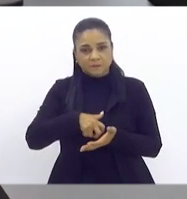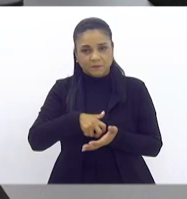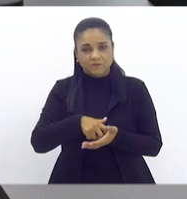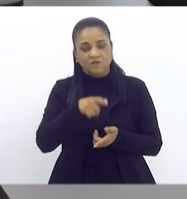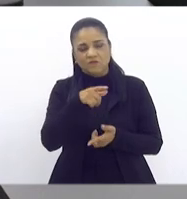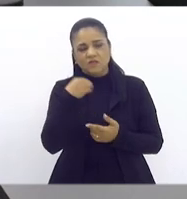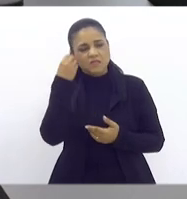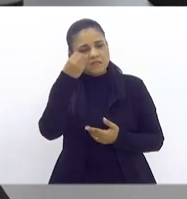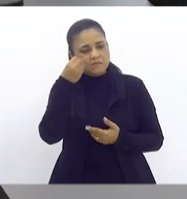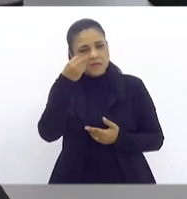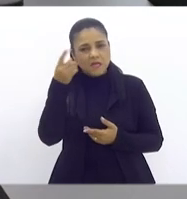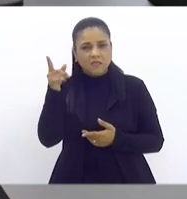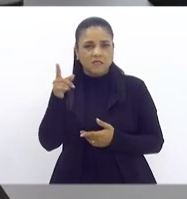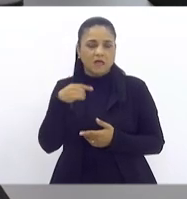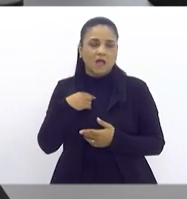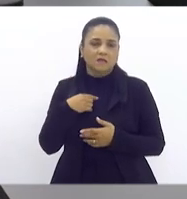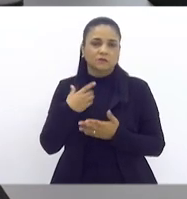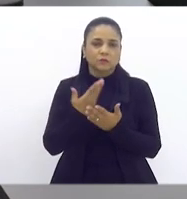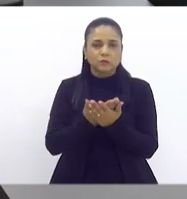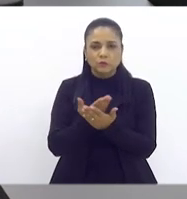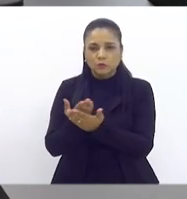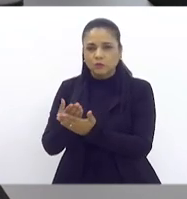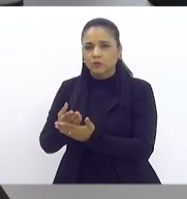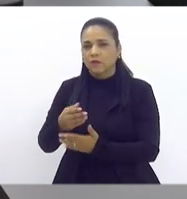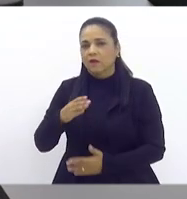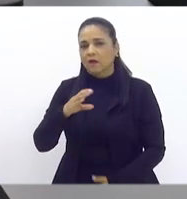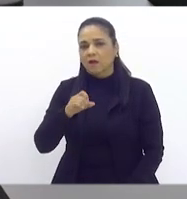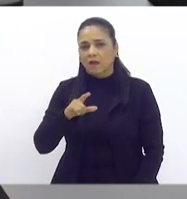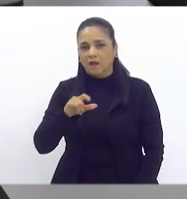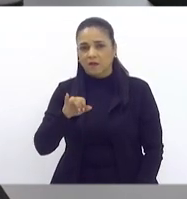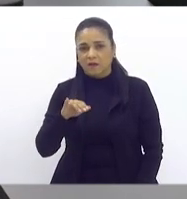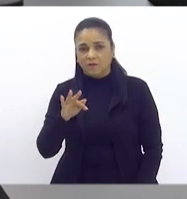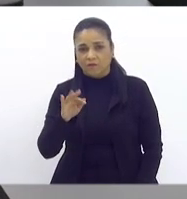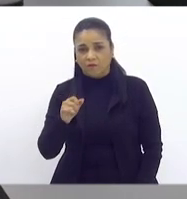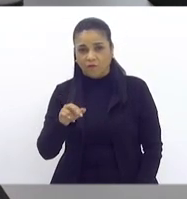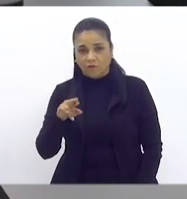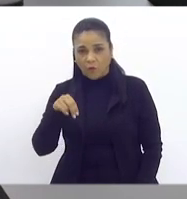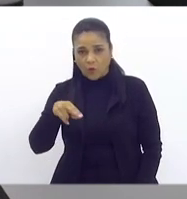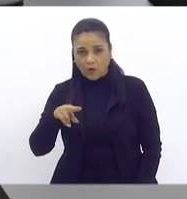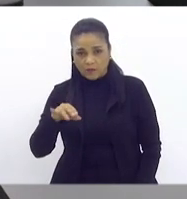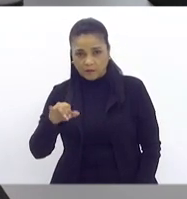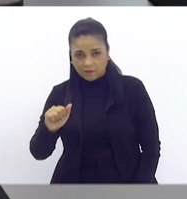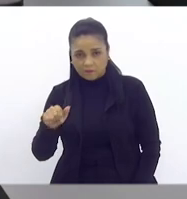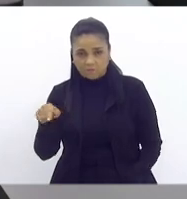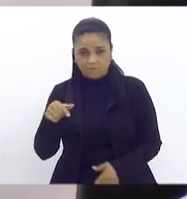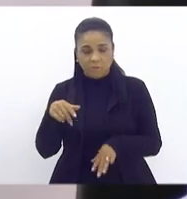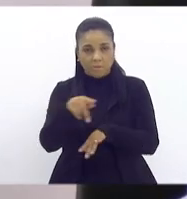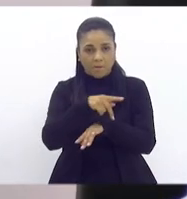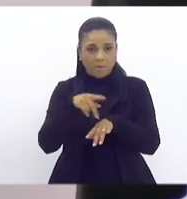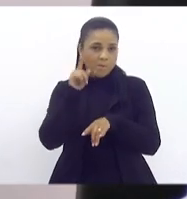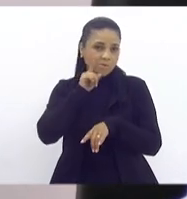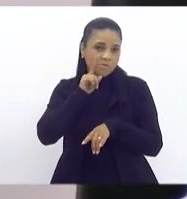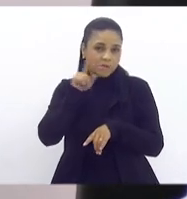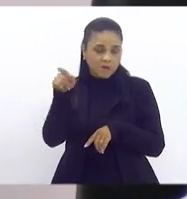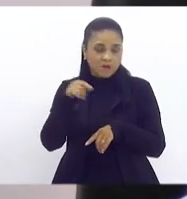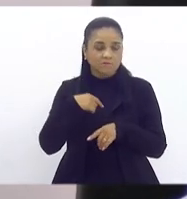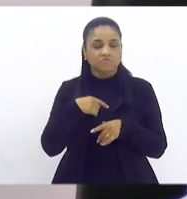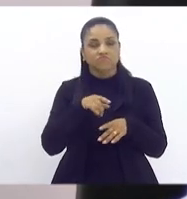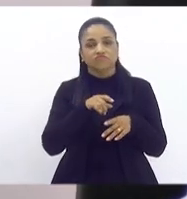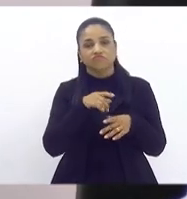na Califórnia eh nós vemos que nos erros Judiciários há uma reparação